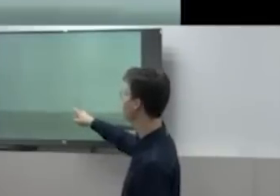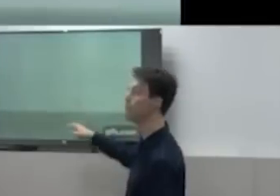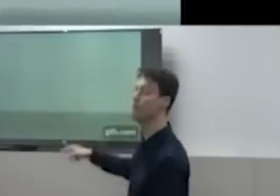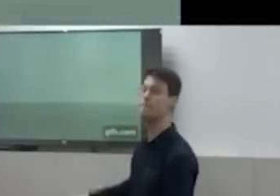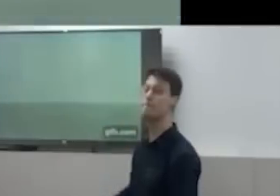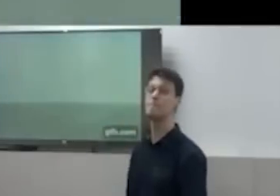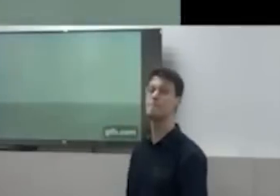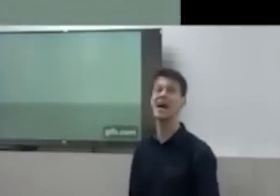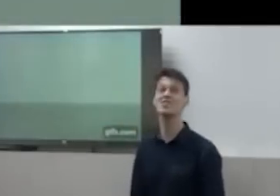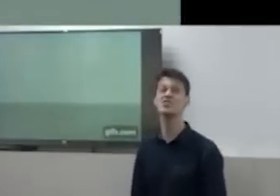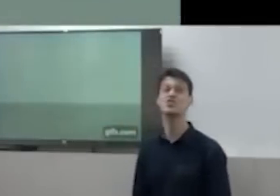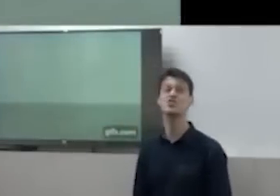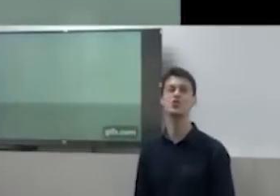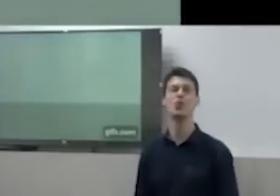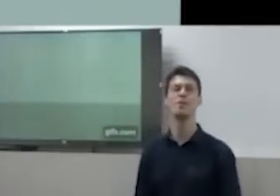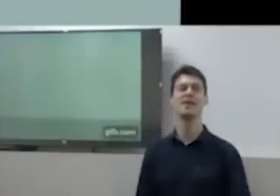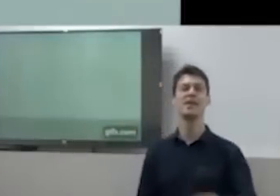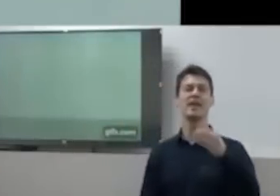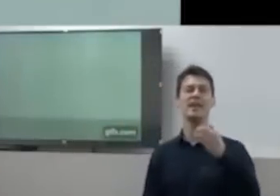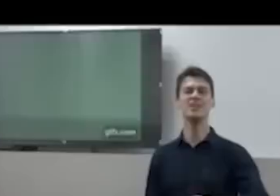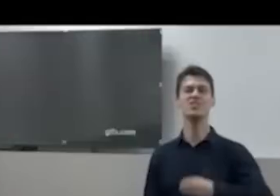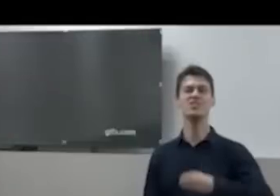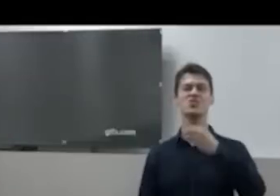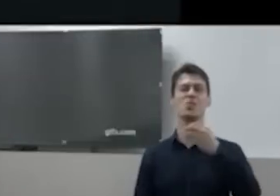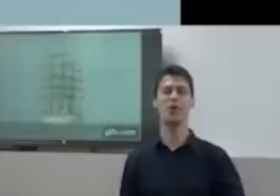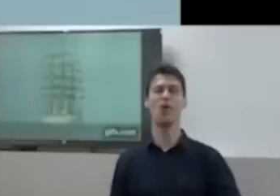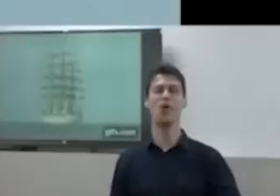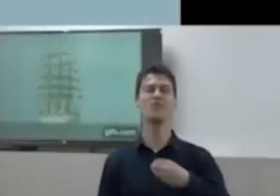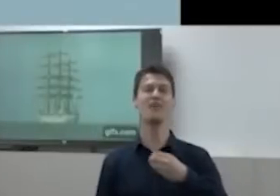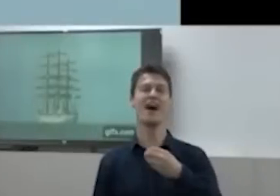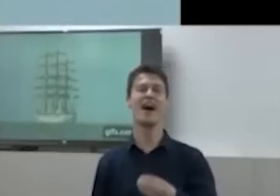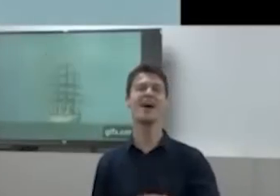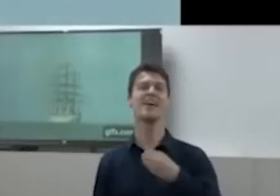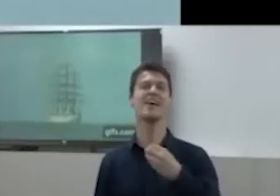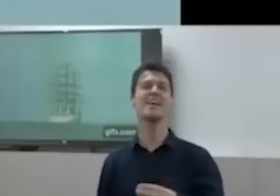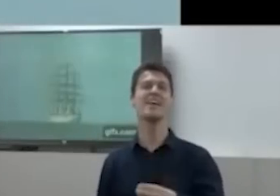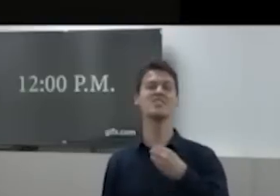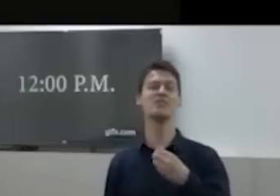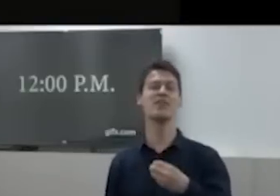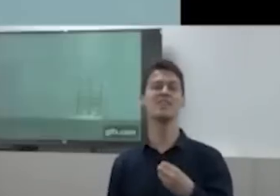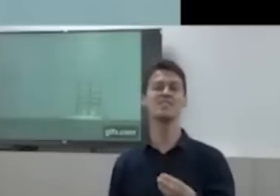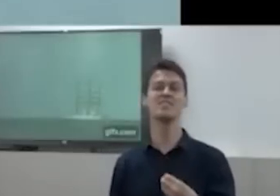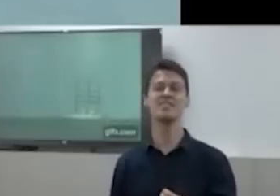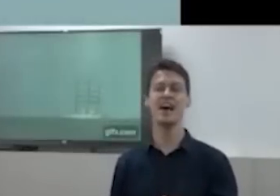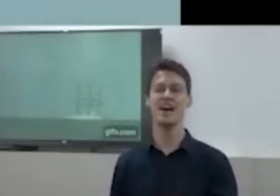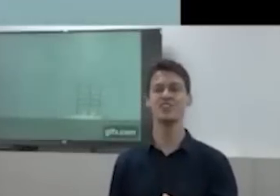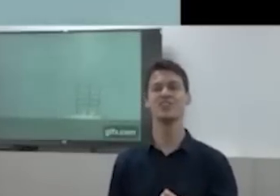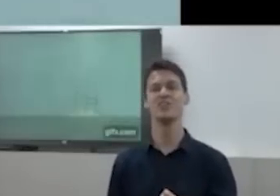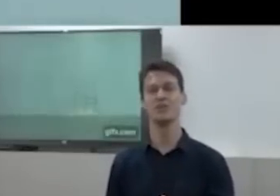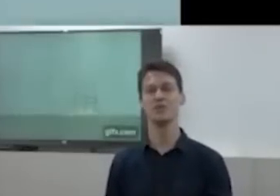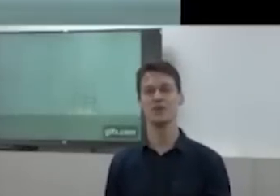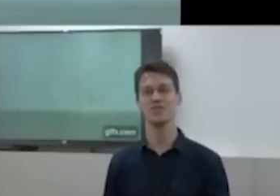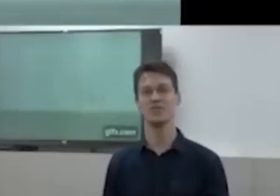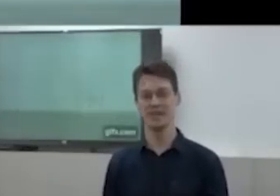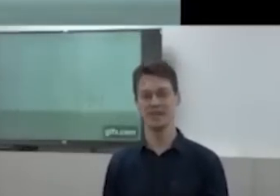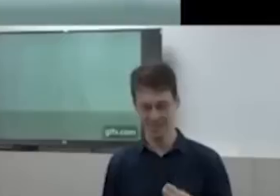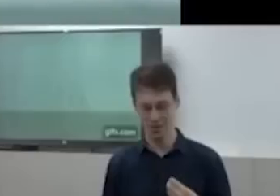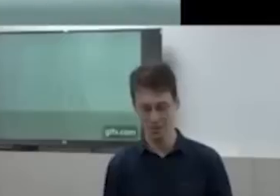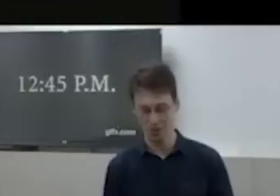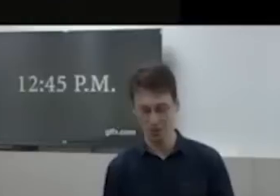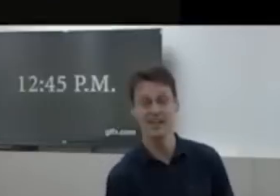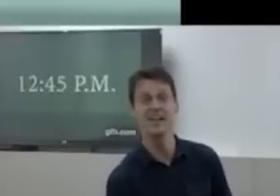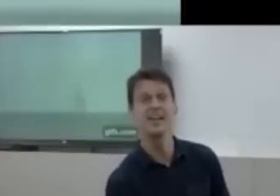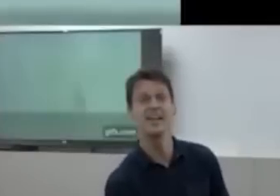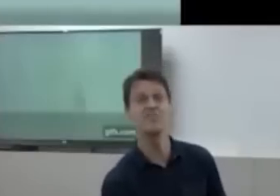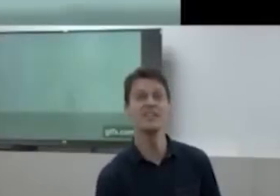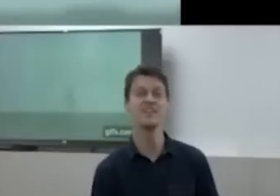só sobra o mastro. Isso prova a esfericidade do nosso